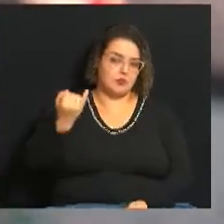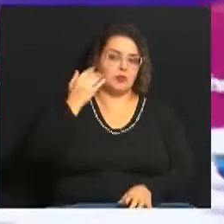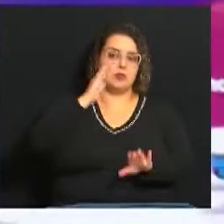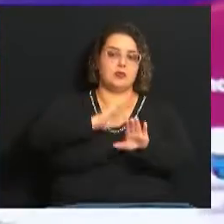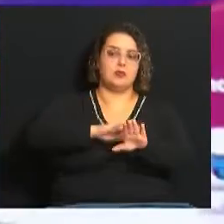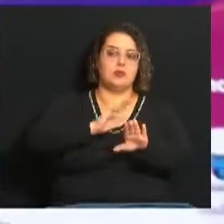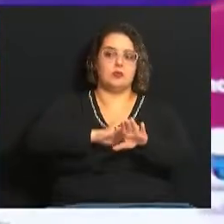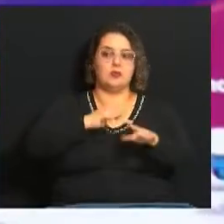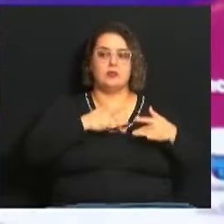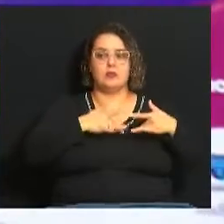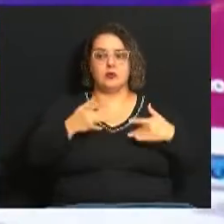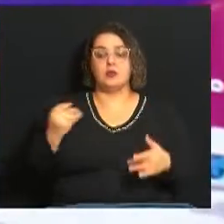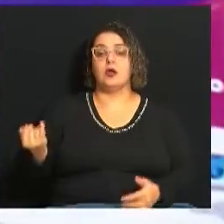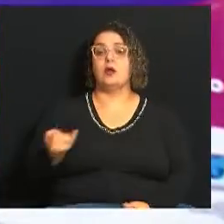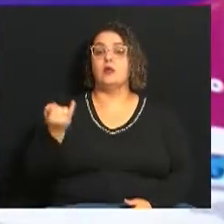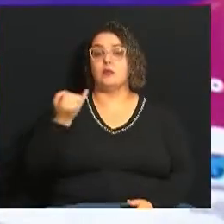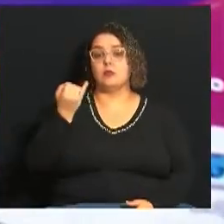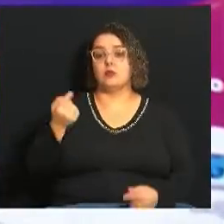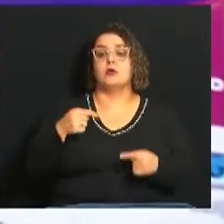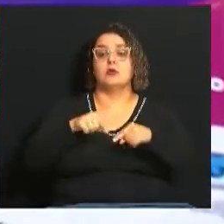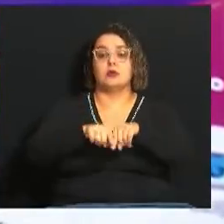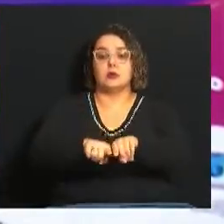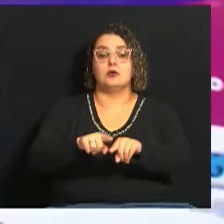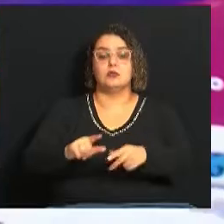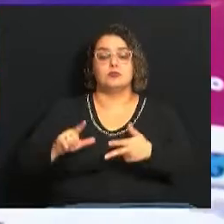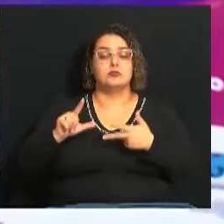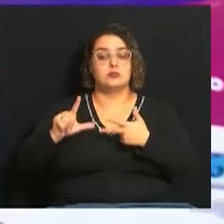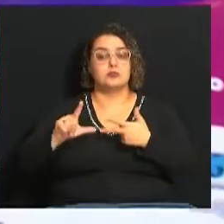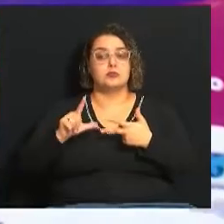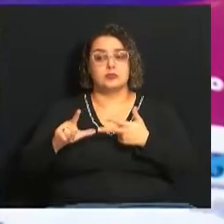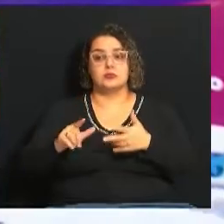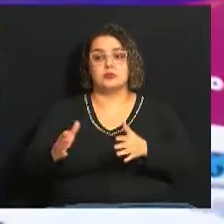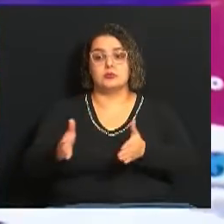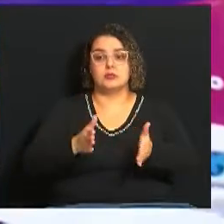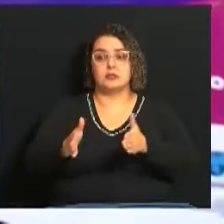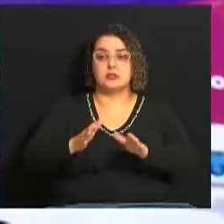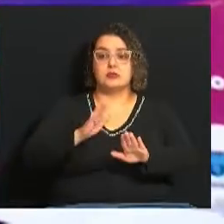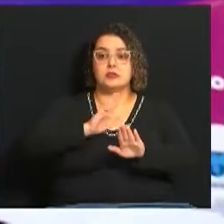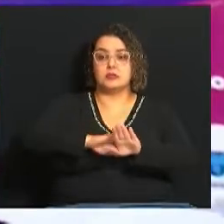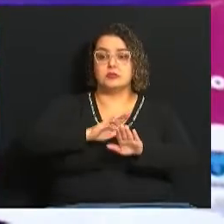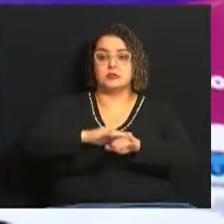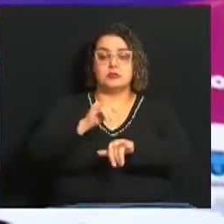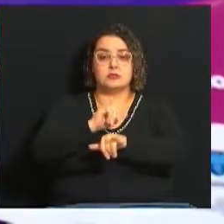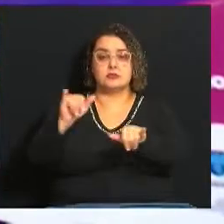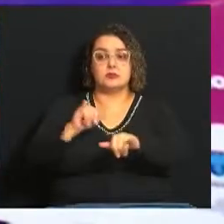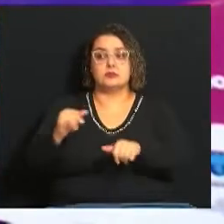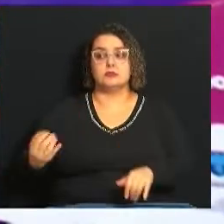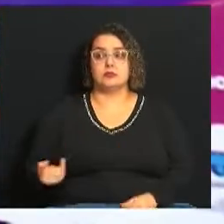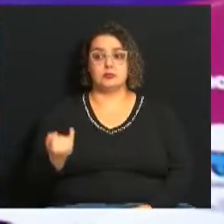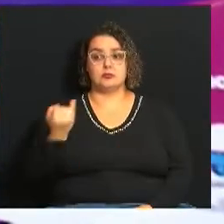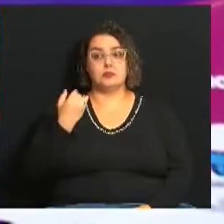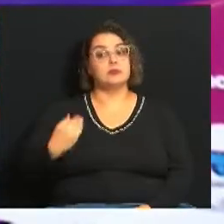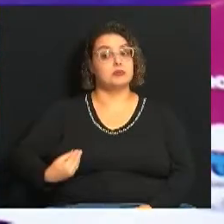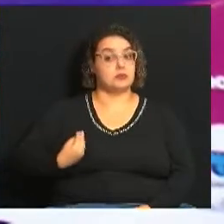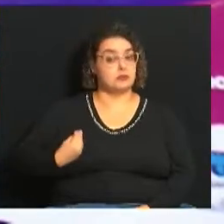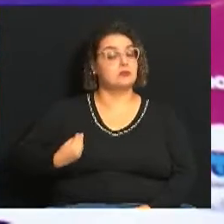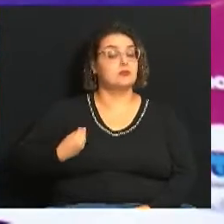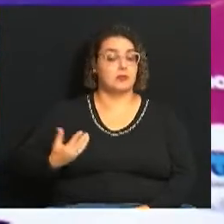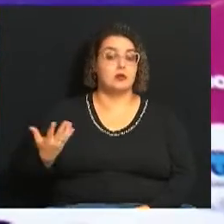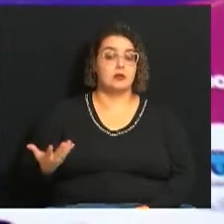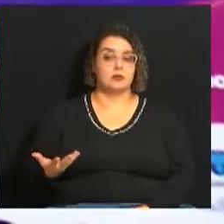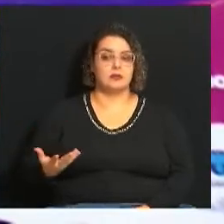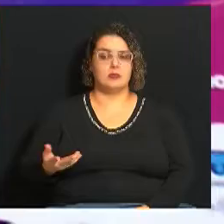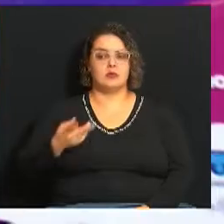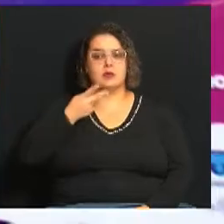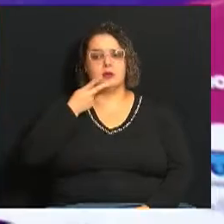doar. Bom, é muito importante a parceria do Poder Legislativo nessa campanha, que é importante para a vida, né? Ressaltar aqui o que a